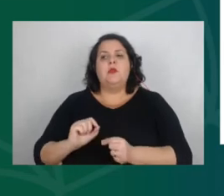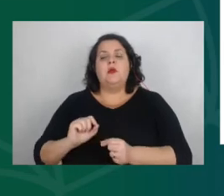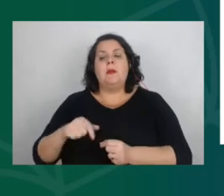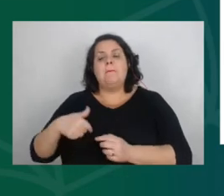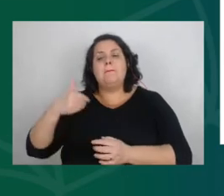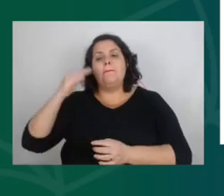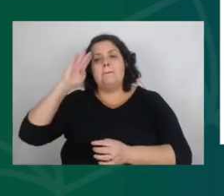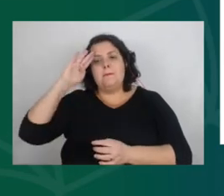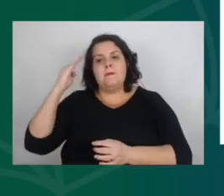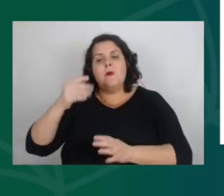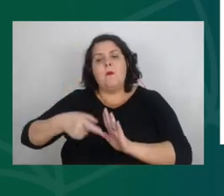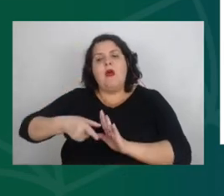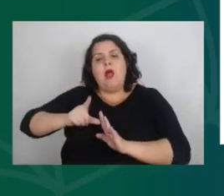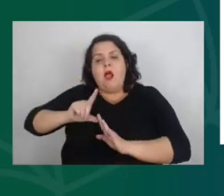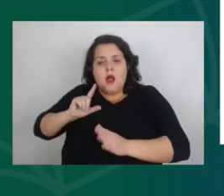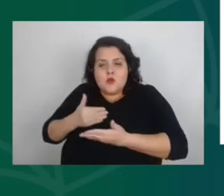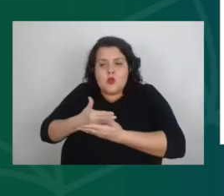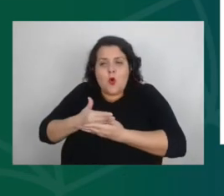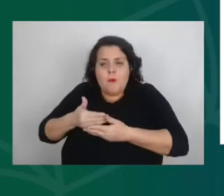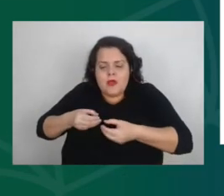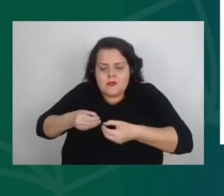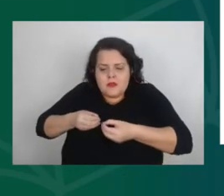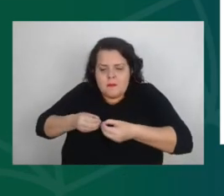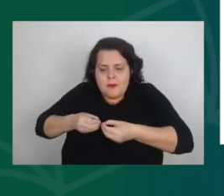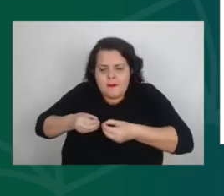ciclo celular. Pode passar.